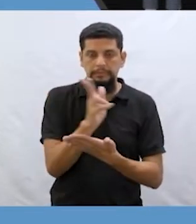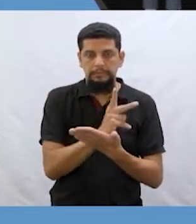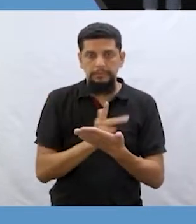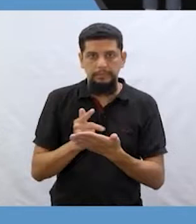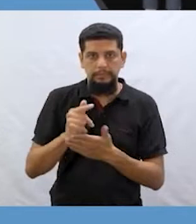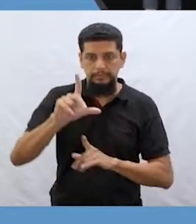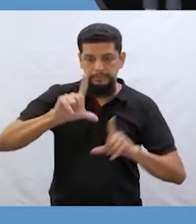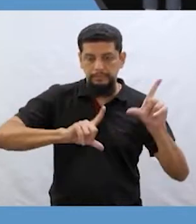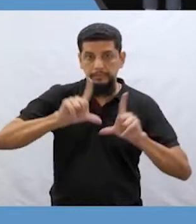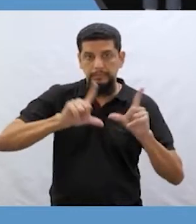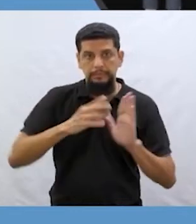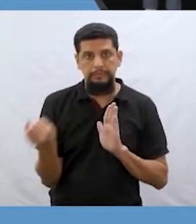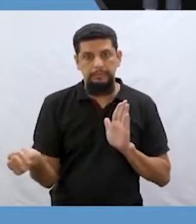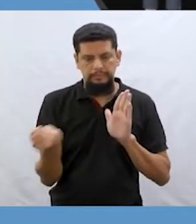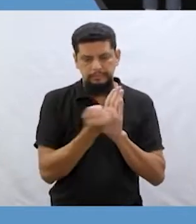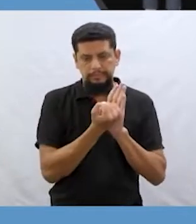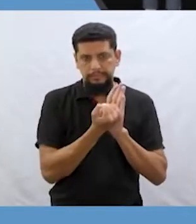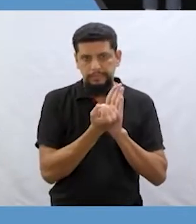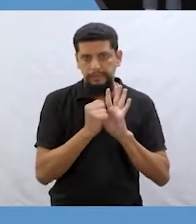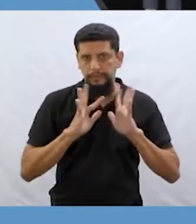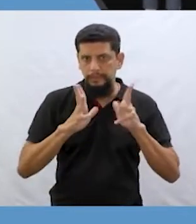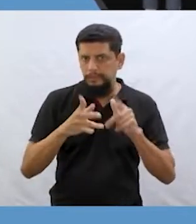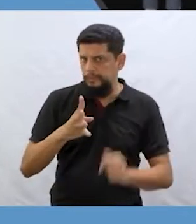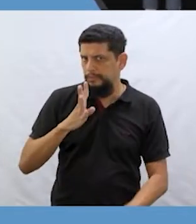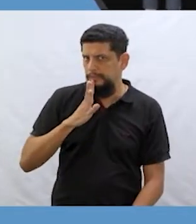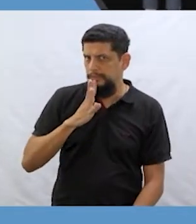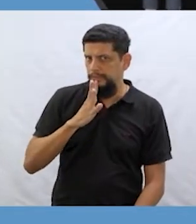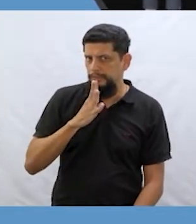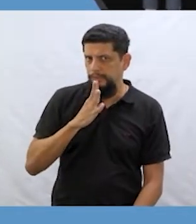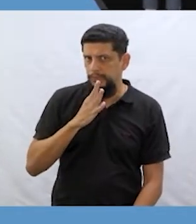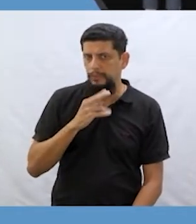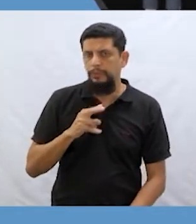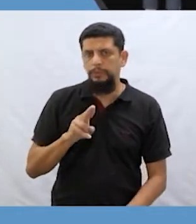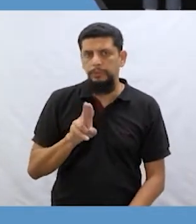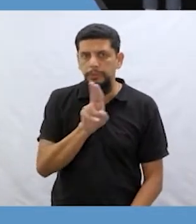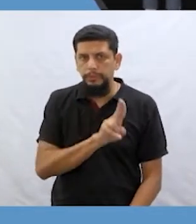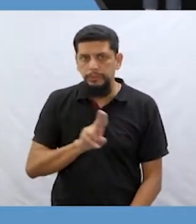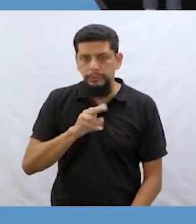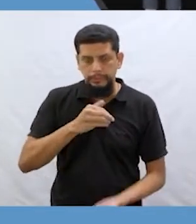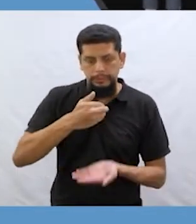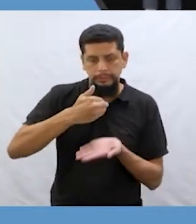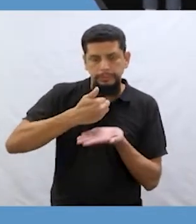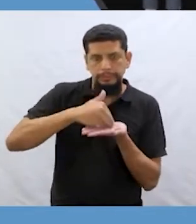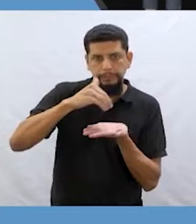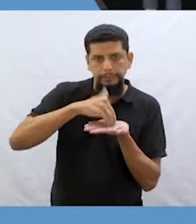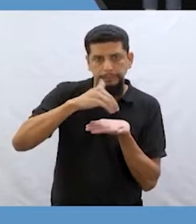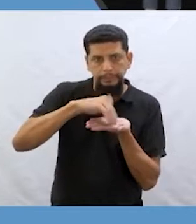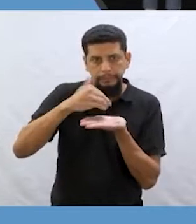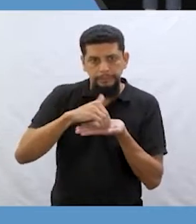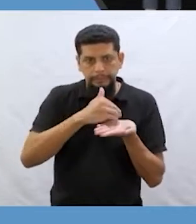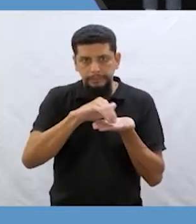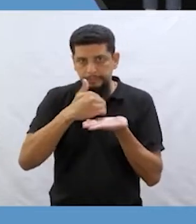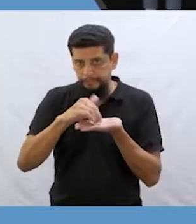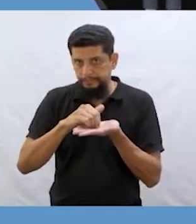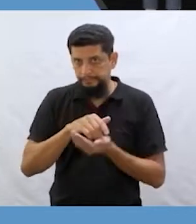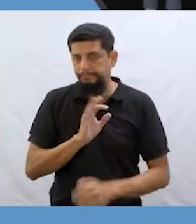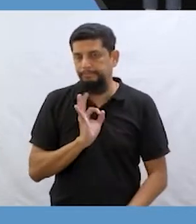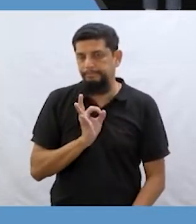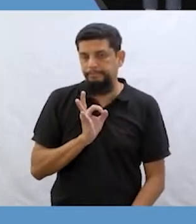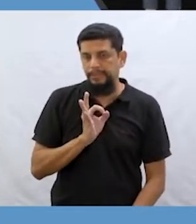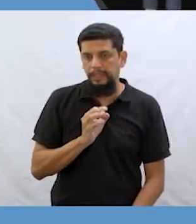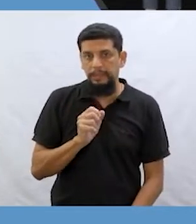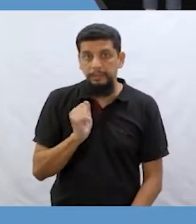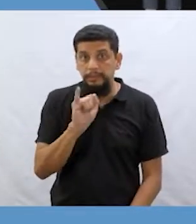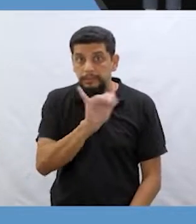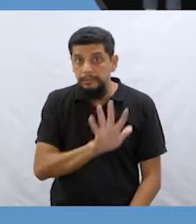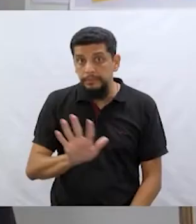desenho e tem um símbolo bem conhecido também. Que a gente usa bastante para mandar mensagem. É, isso mesmo.